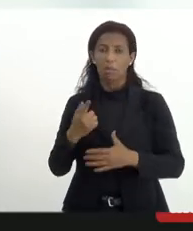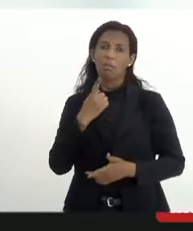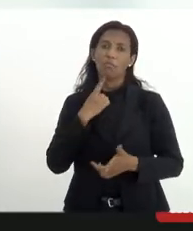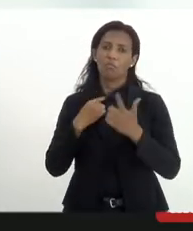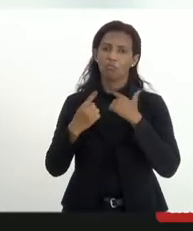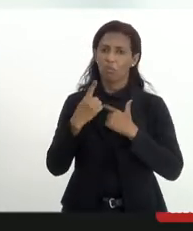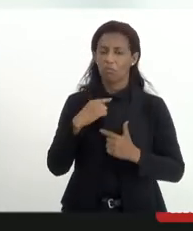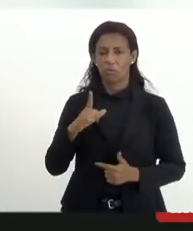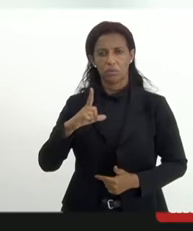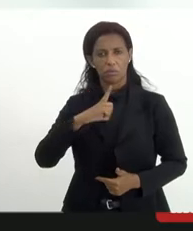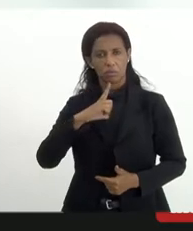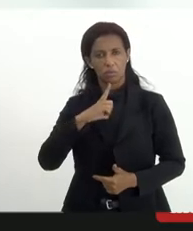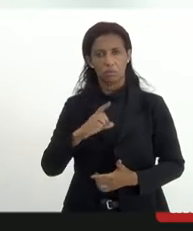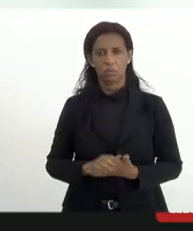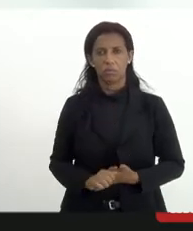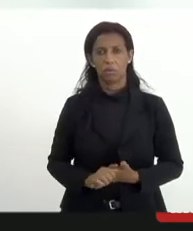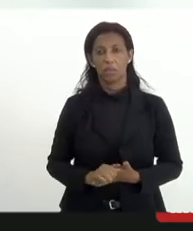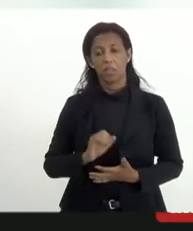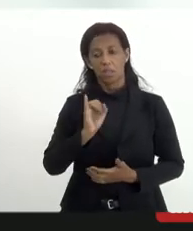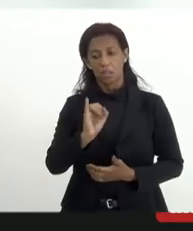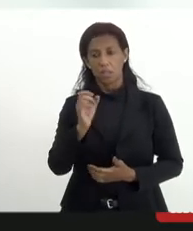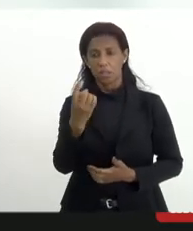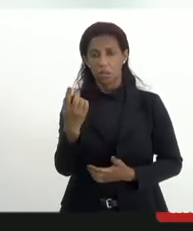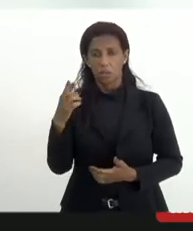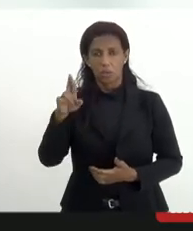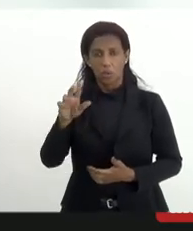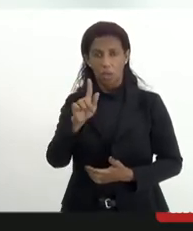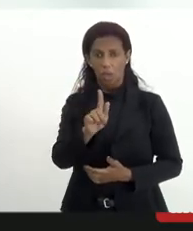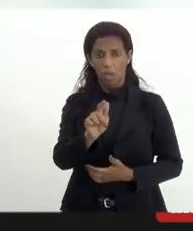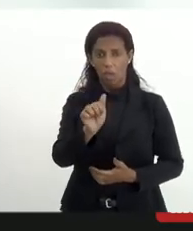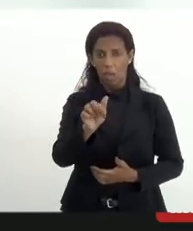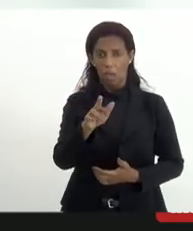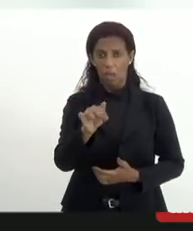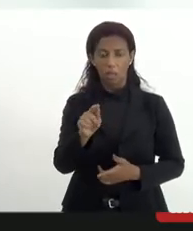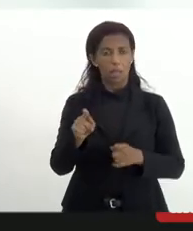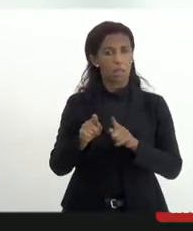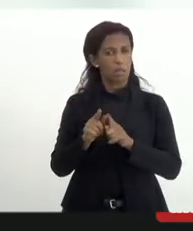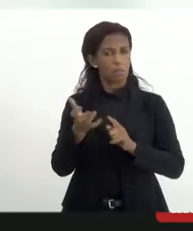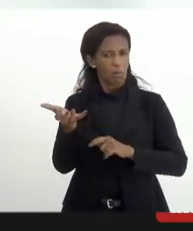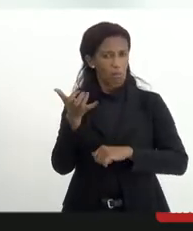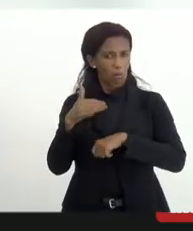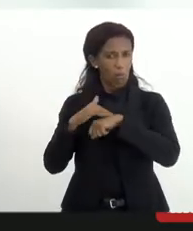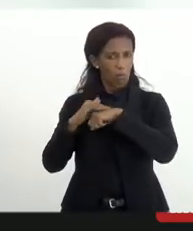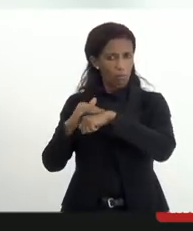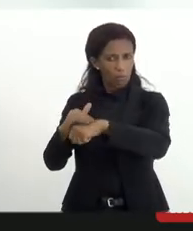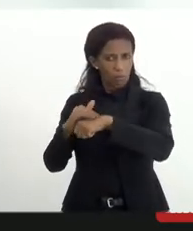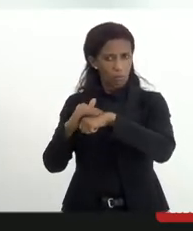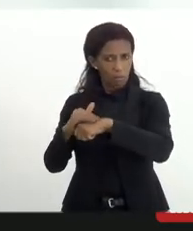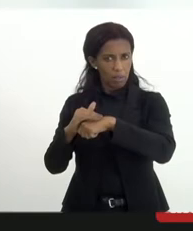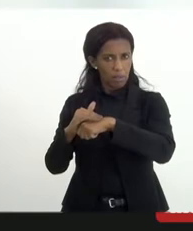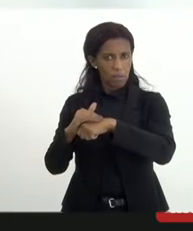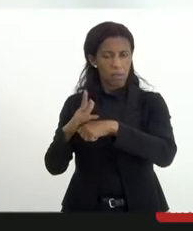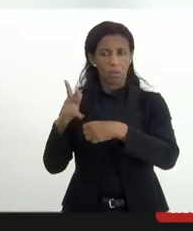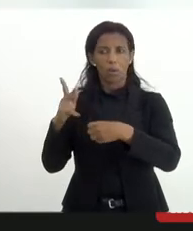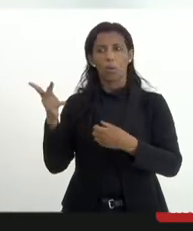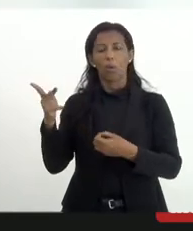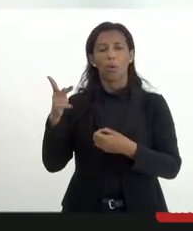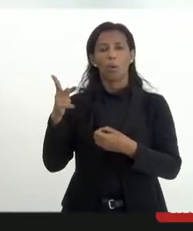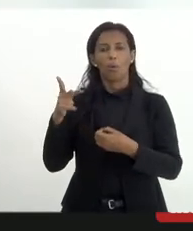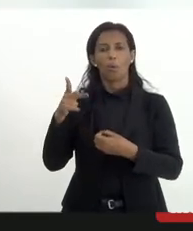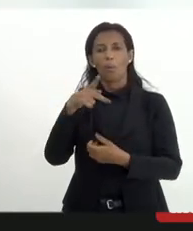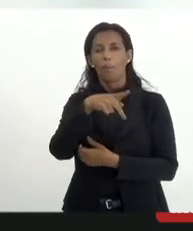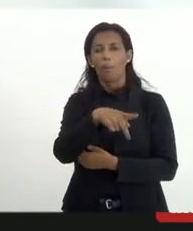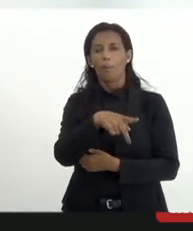desejar, se o doutor Gadelha deseja fazer uma conversa com a Procuradoria